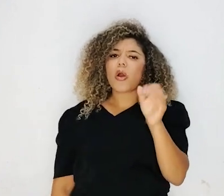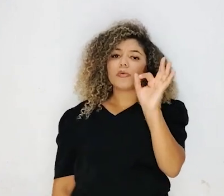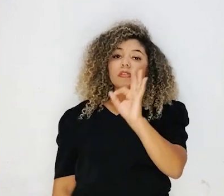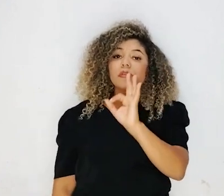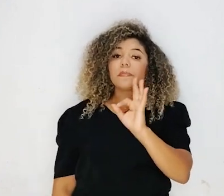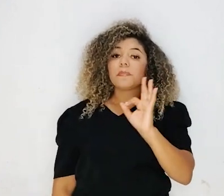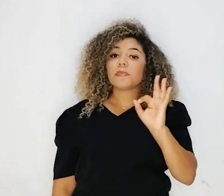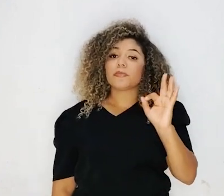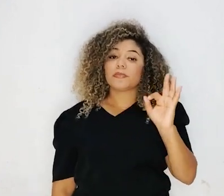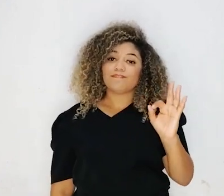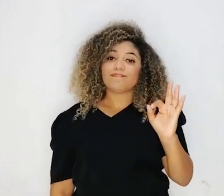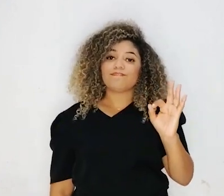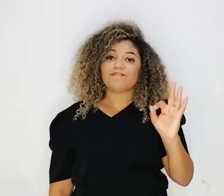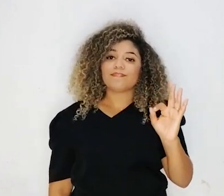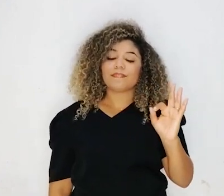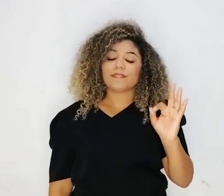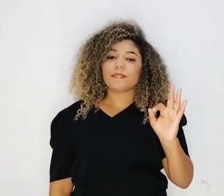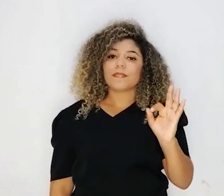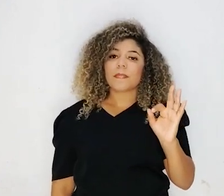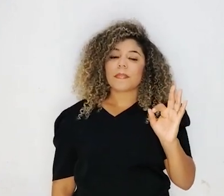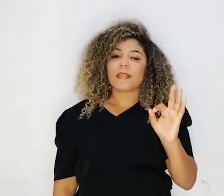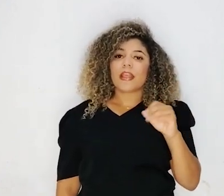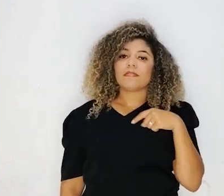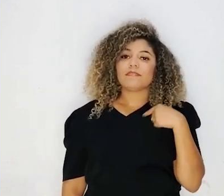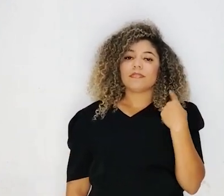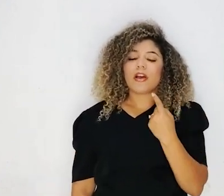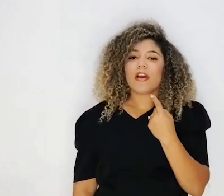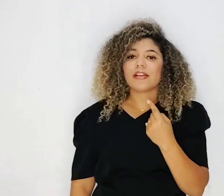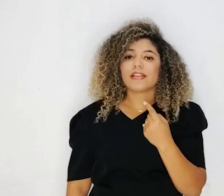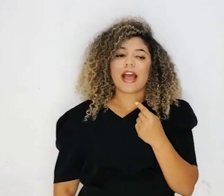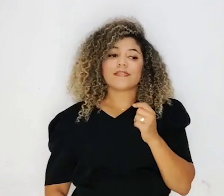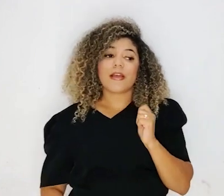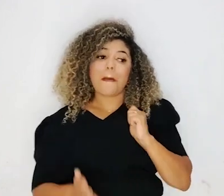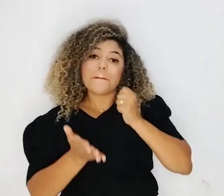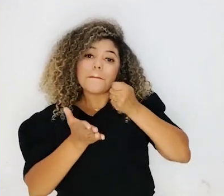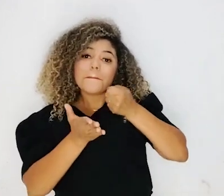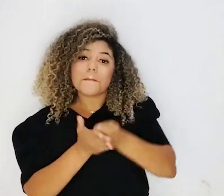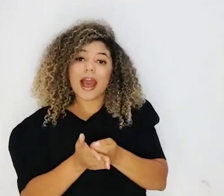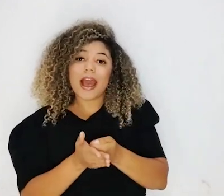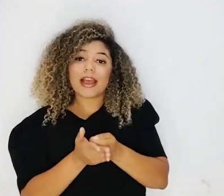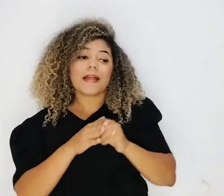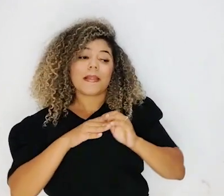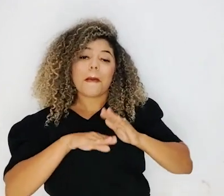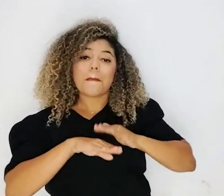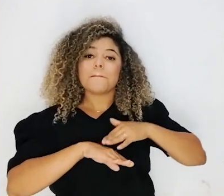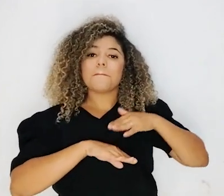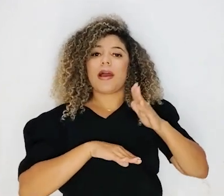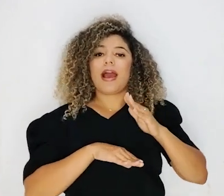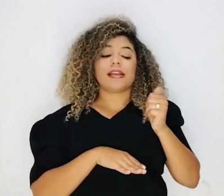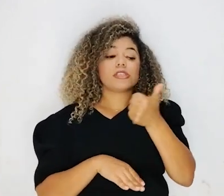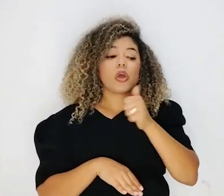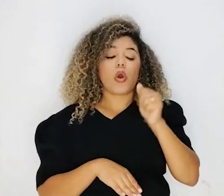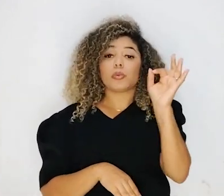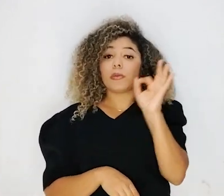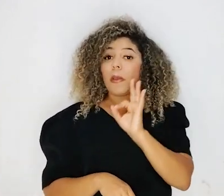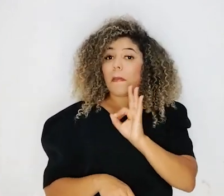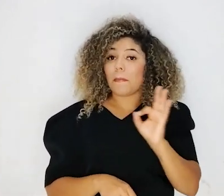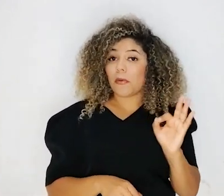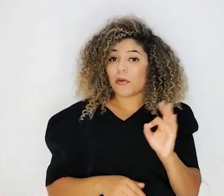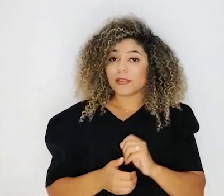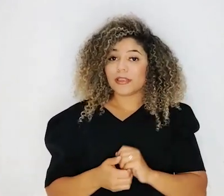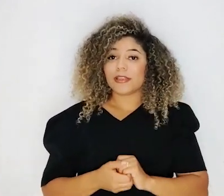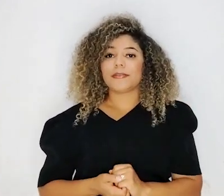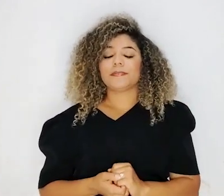11%, tá bom? Então a gente acaba aí de certa forma pagando a mais 11%, né?